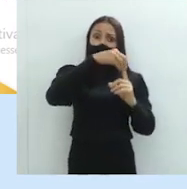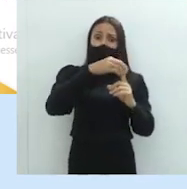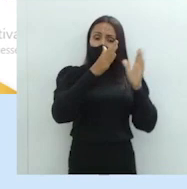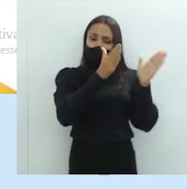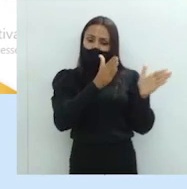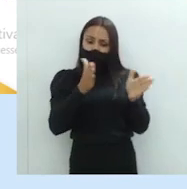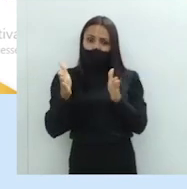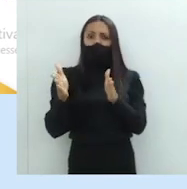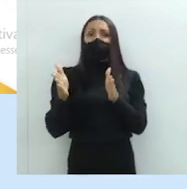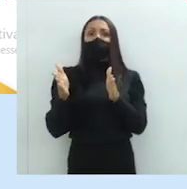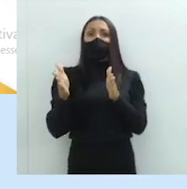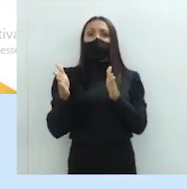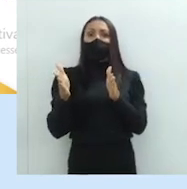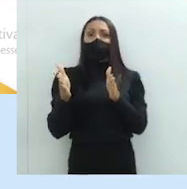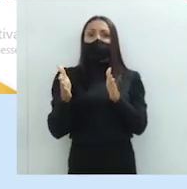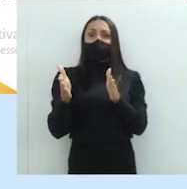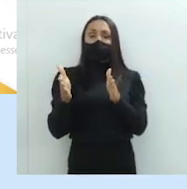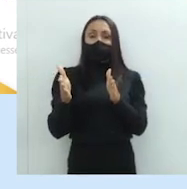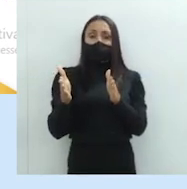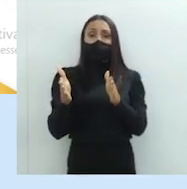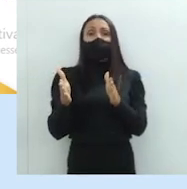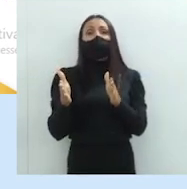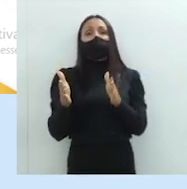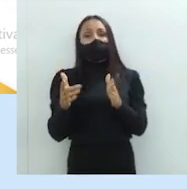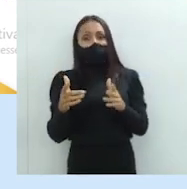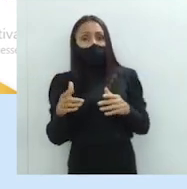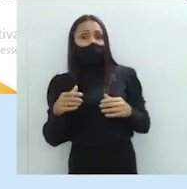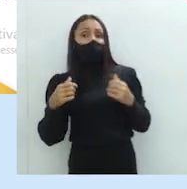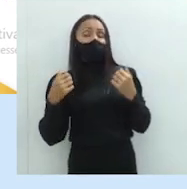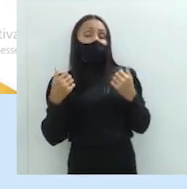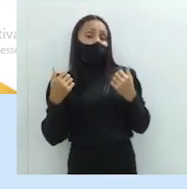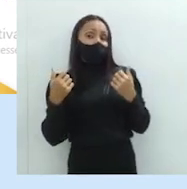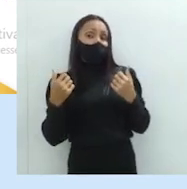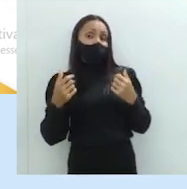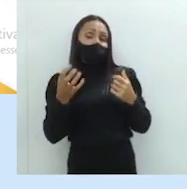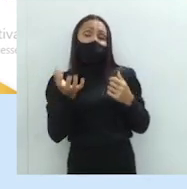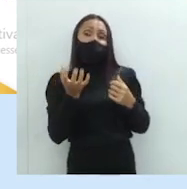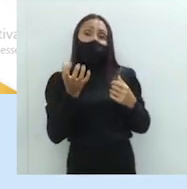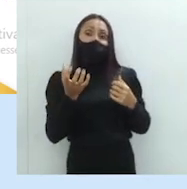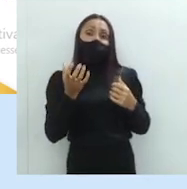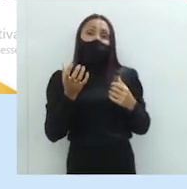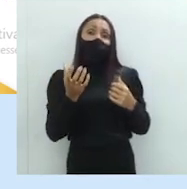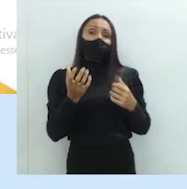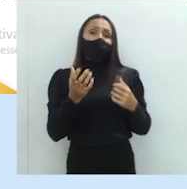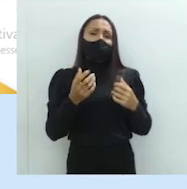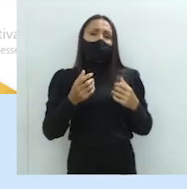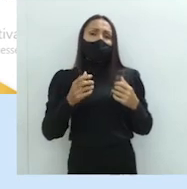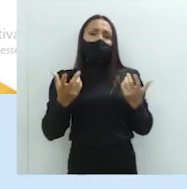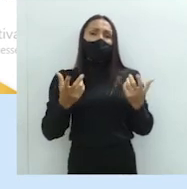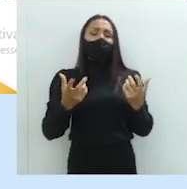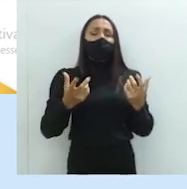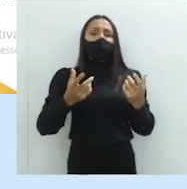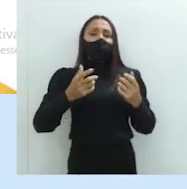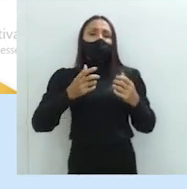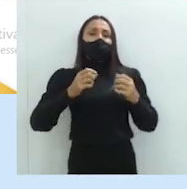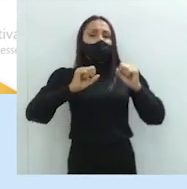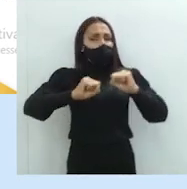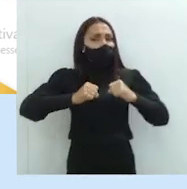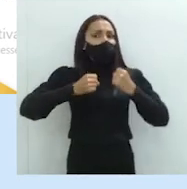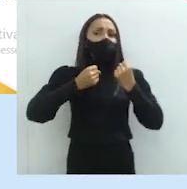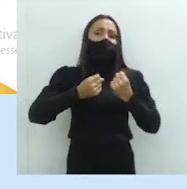época. Olha, pretendia reforçar a sua posição como a terceira potência